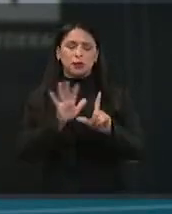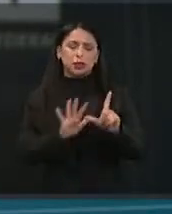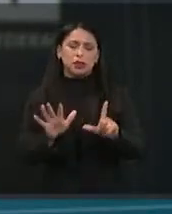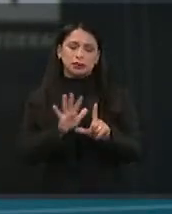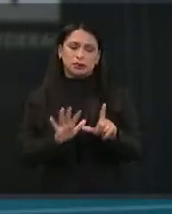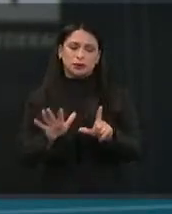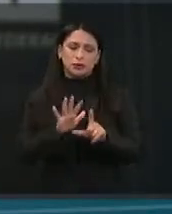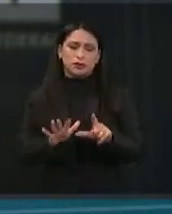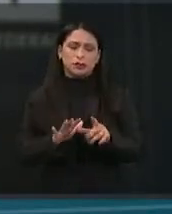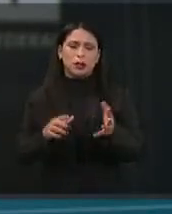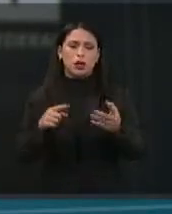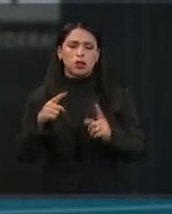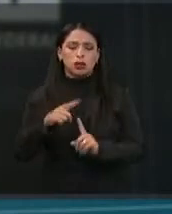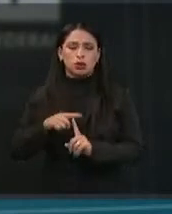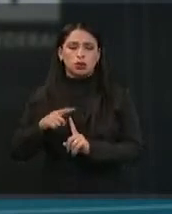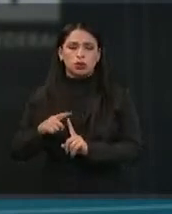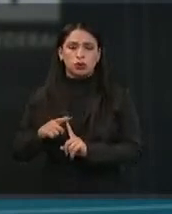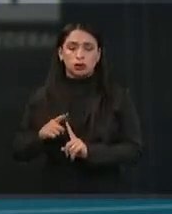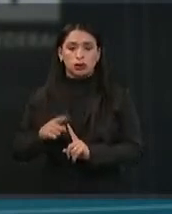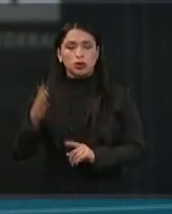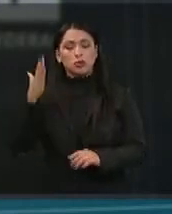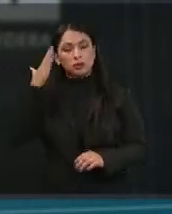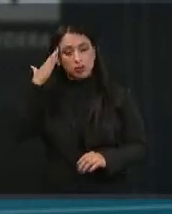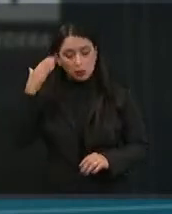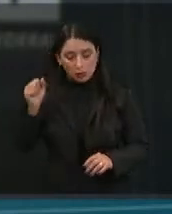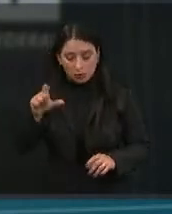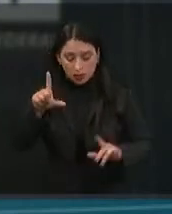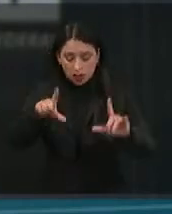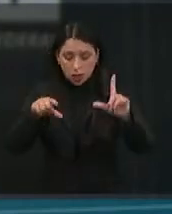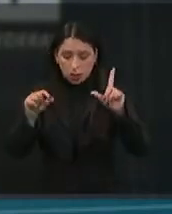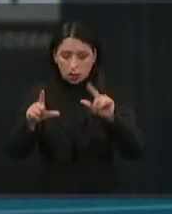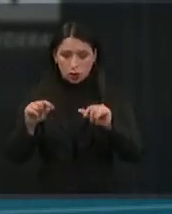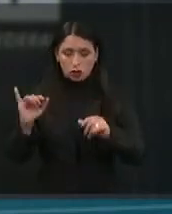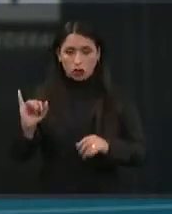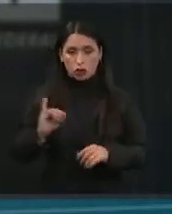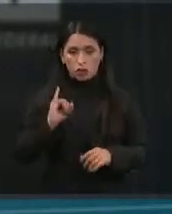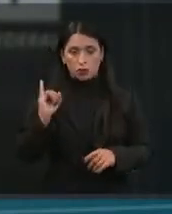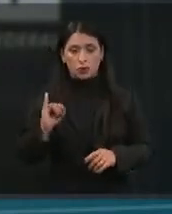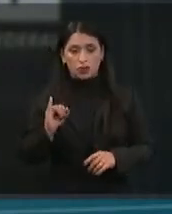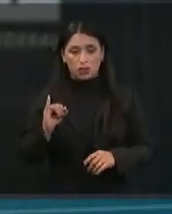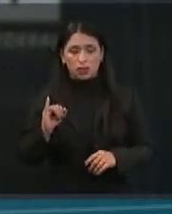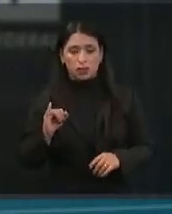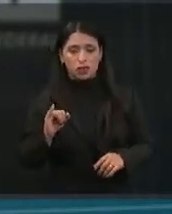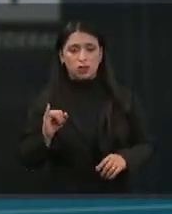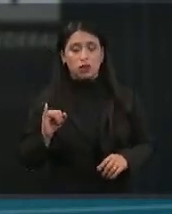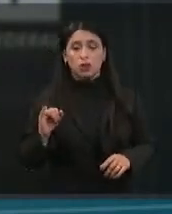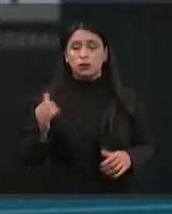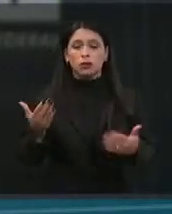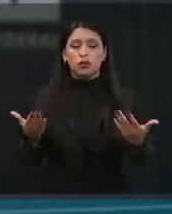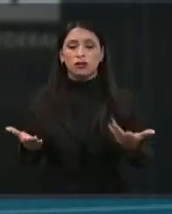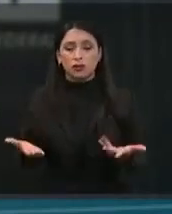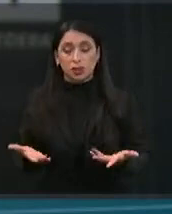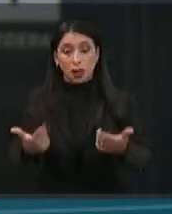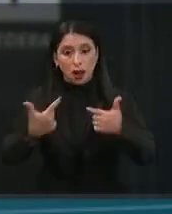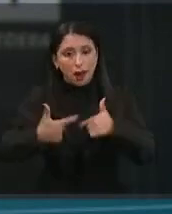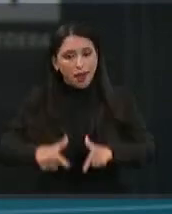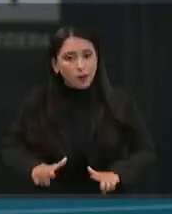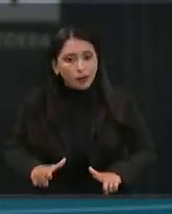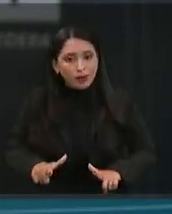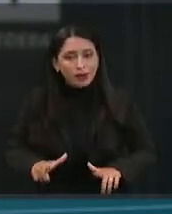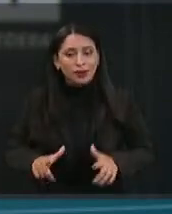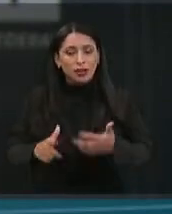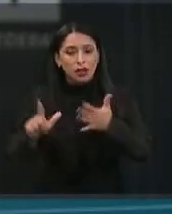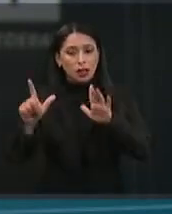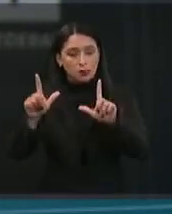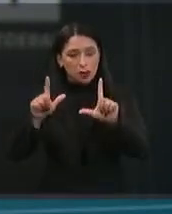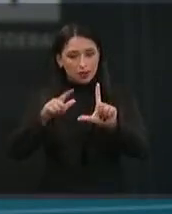abordagens, reconhecendo que elas carregam escolhas e valores sobre que tipo de espaço gostariam de ser, ou seja, não são neutras.